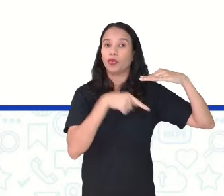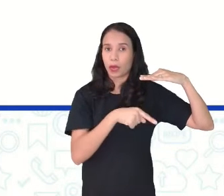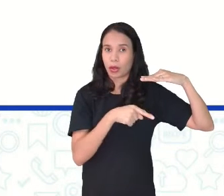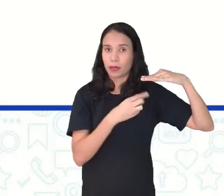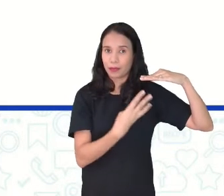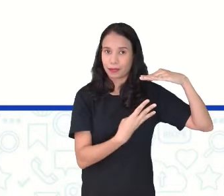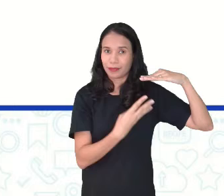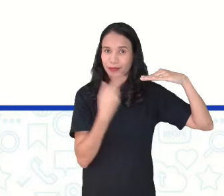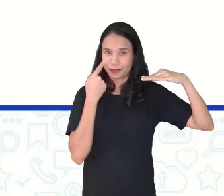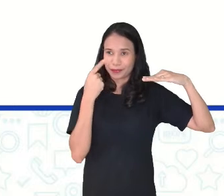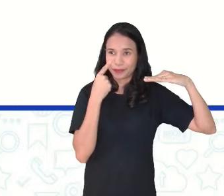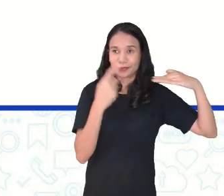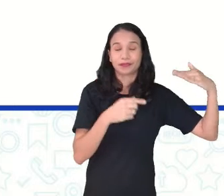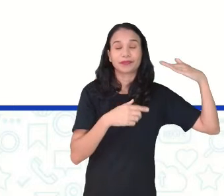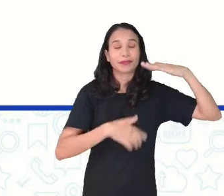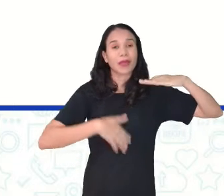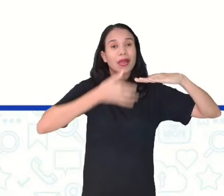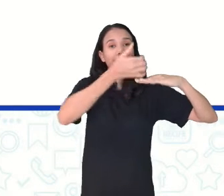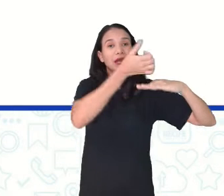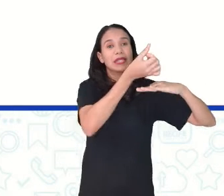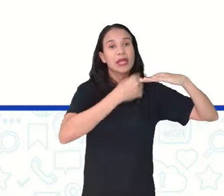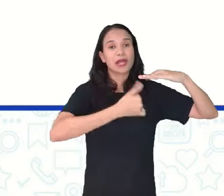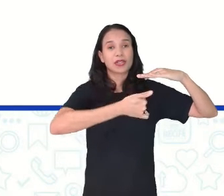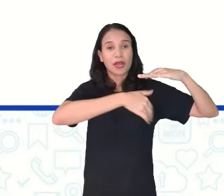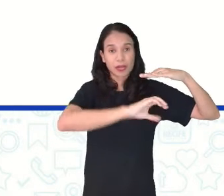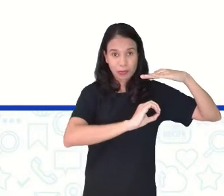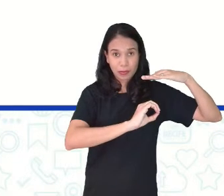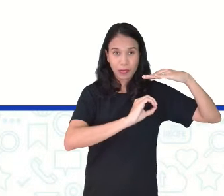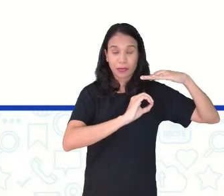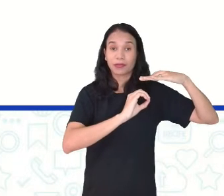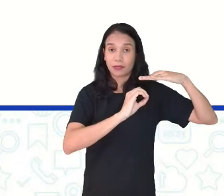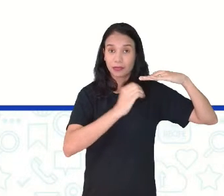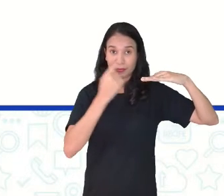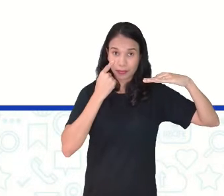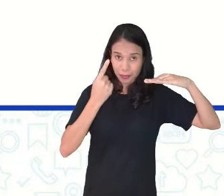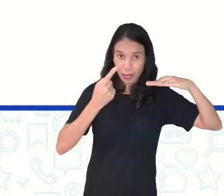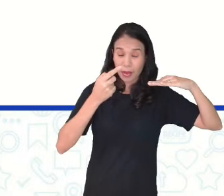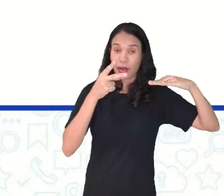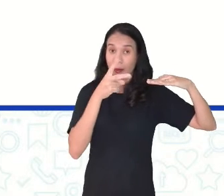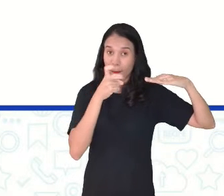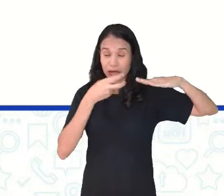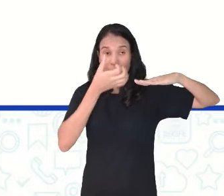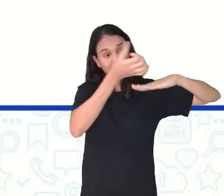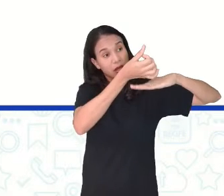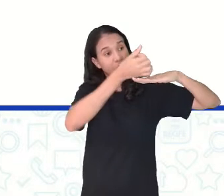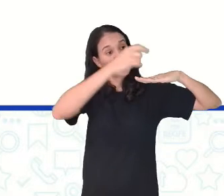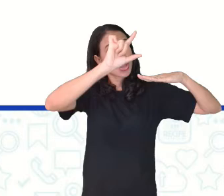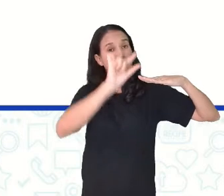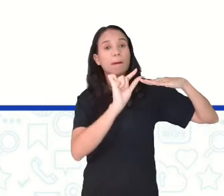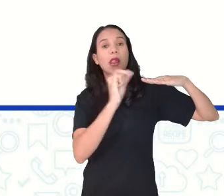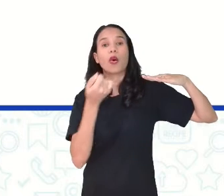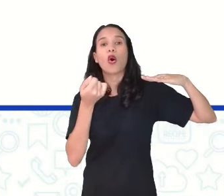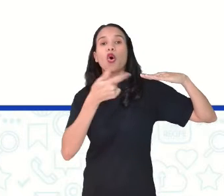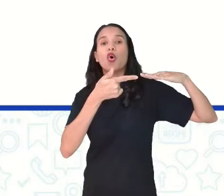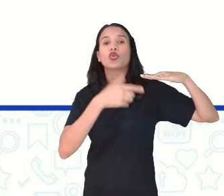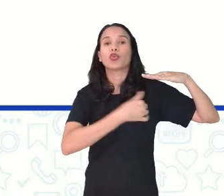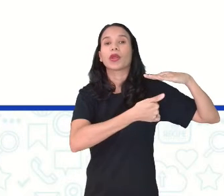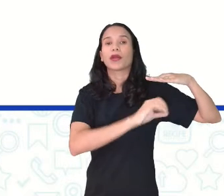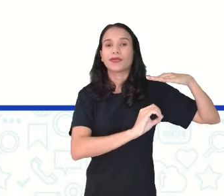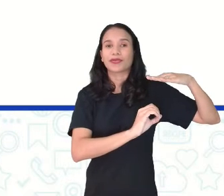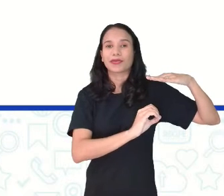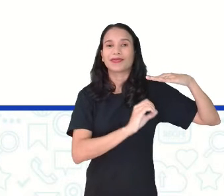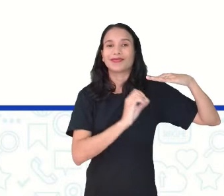que o 3. Eu tenho também a fração aí, ó, 6/10. Pode notar que o 6 ele é menor que o